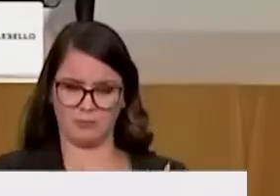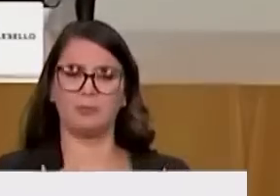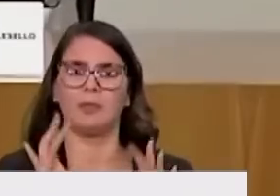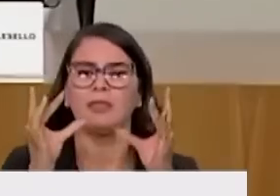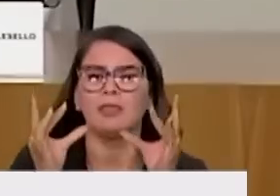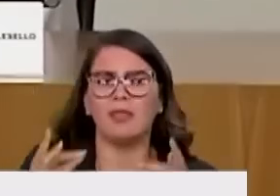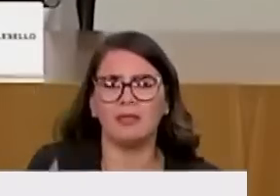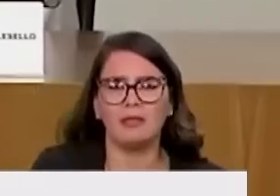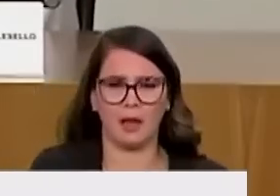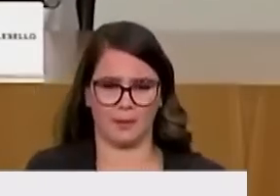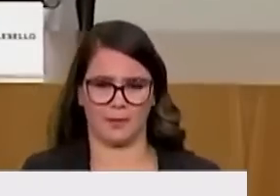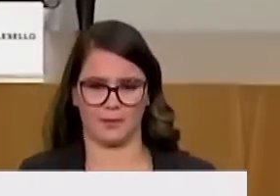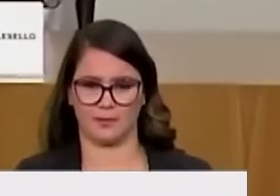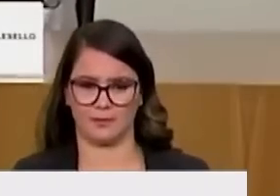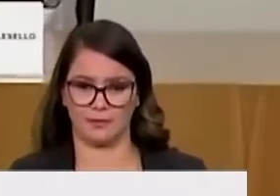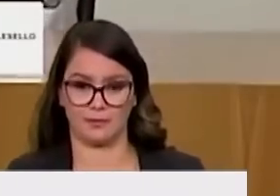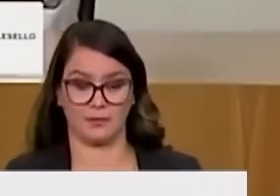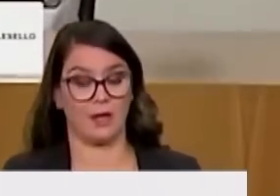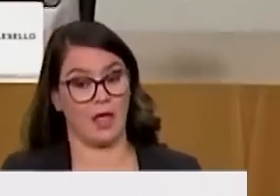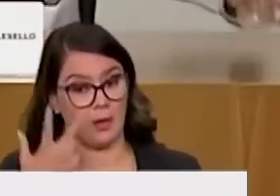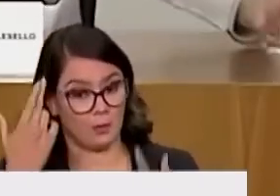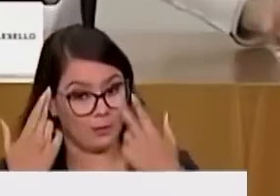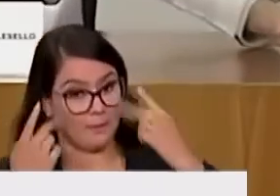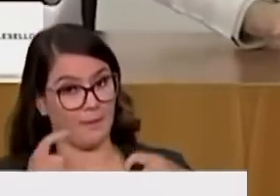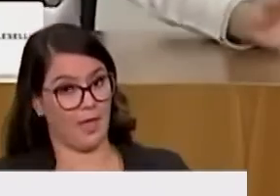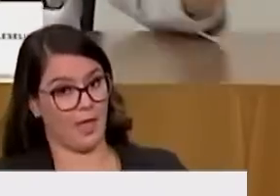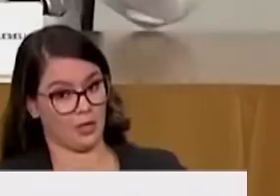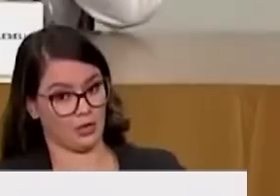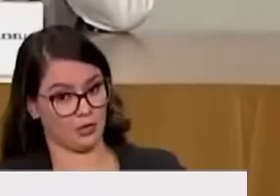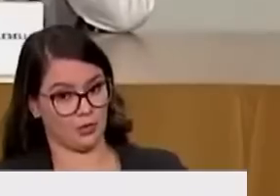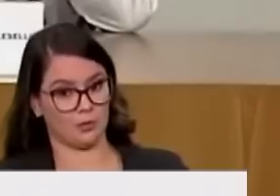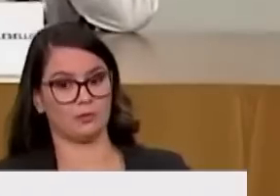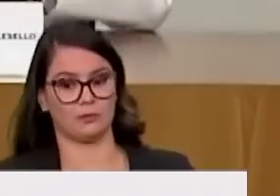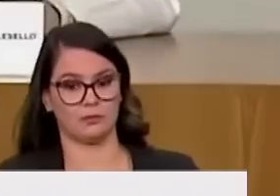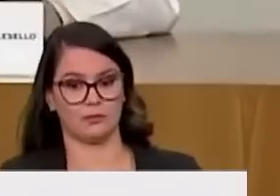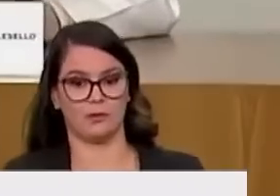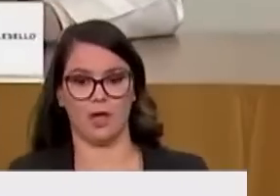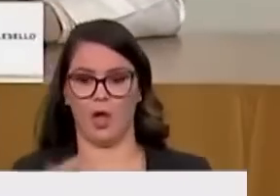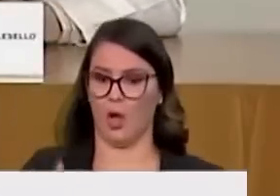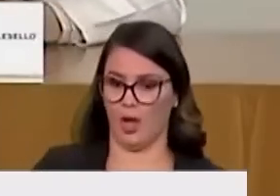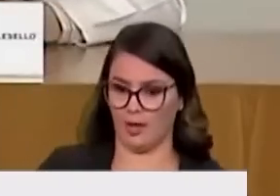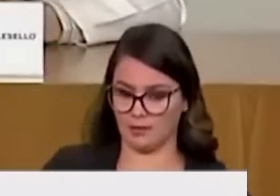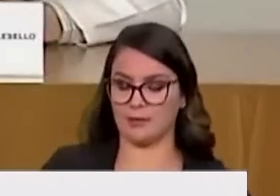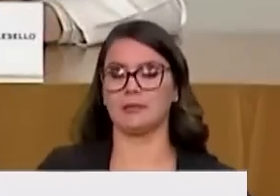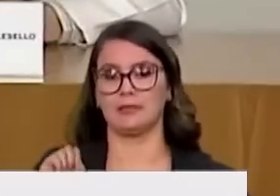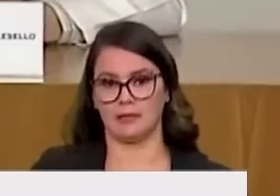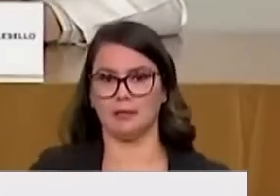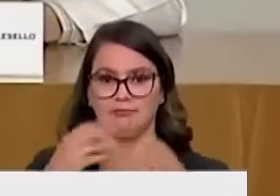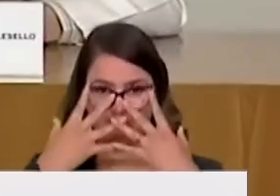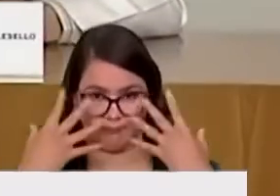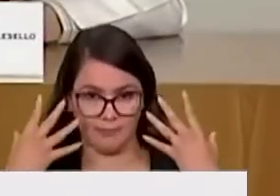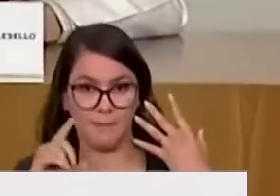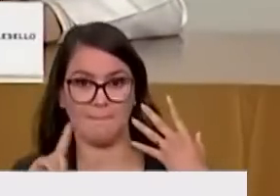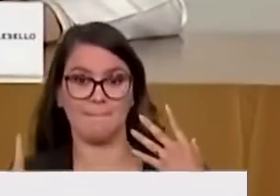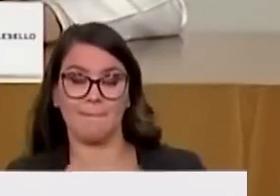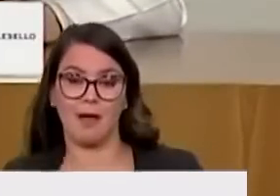detalhar um pouco mais, por favor. Procedimento médico, né? Porque é um procedimento estético médico, porque na